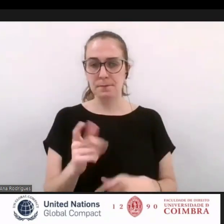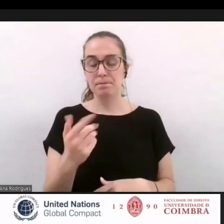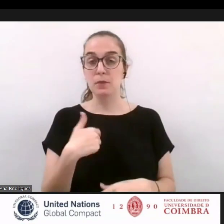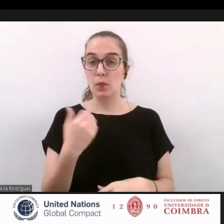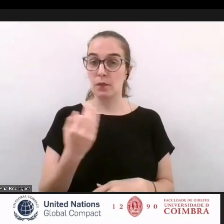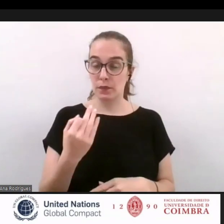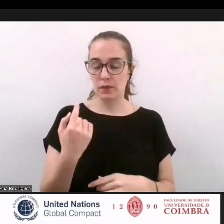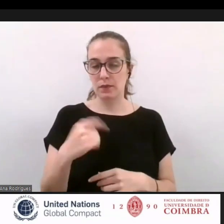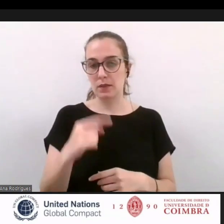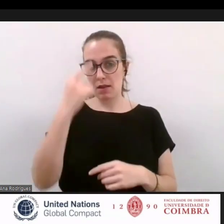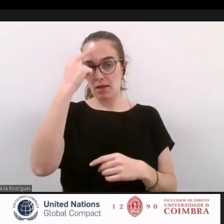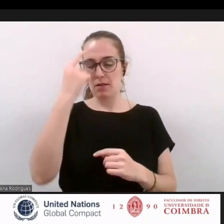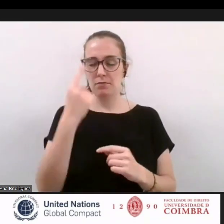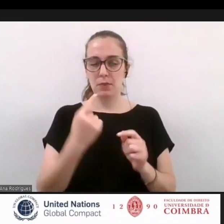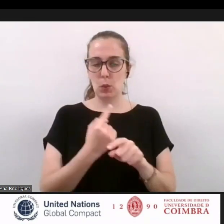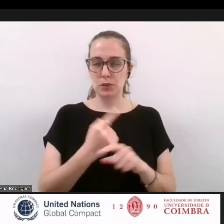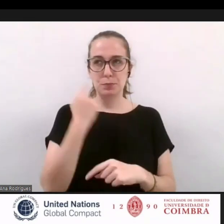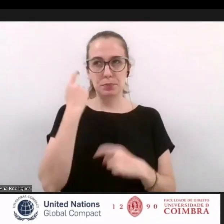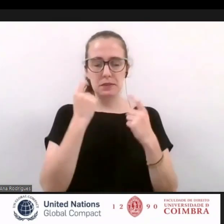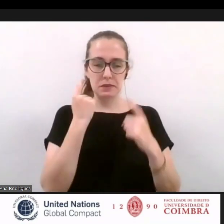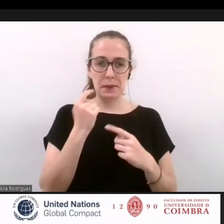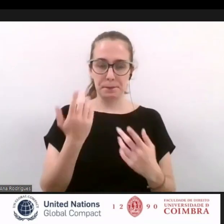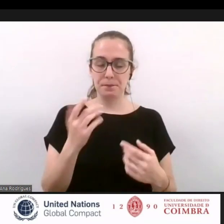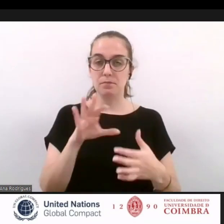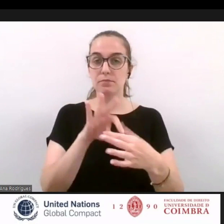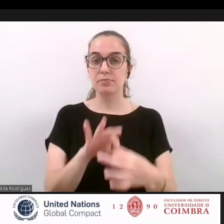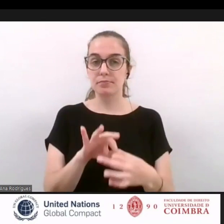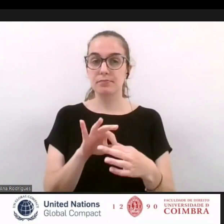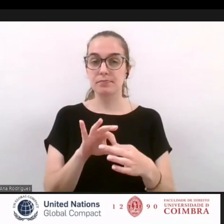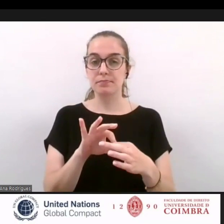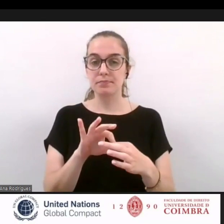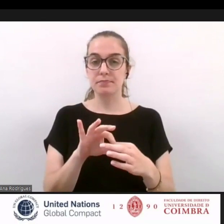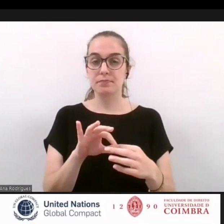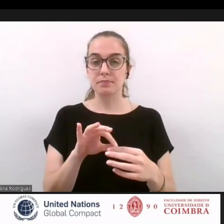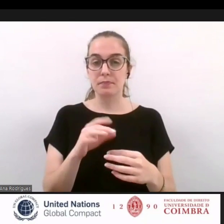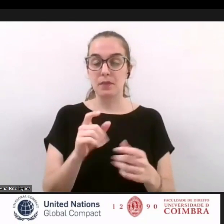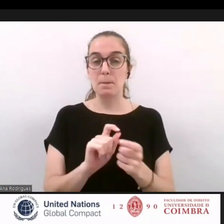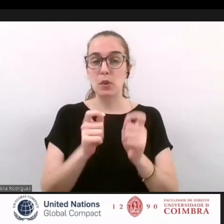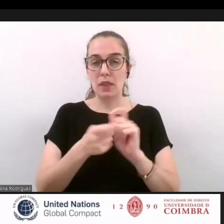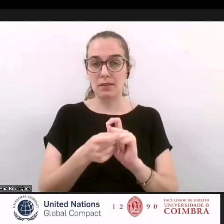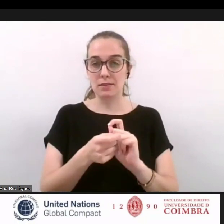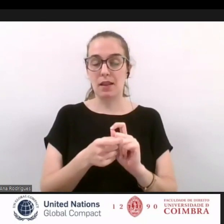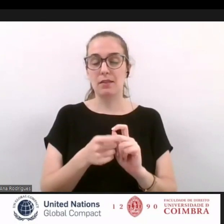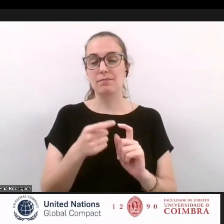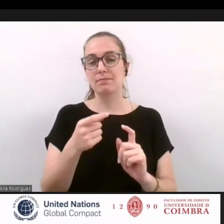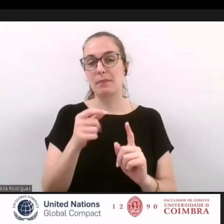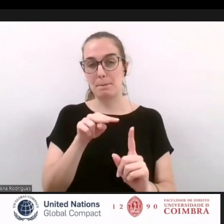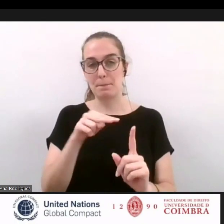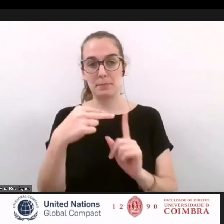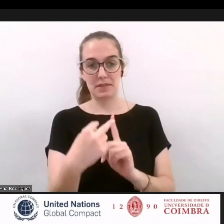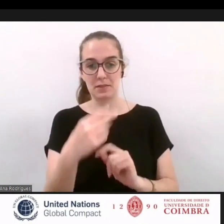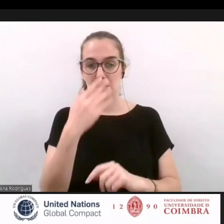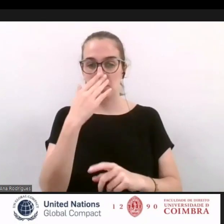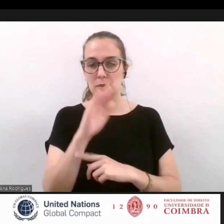um ponto em que pensei partilhar, tinha a ver com esta importante mudança nos paradigmas dos silos e torres de